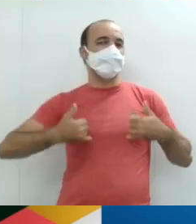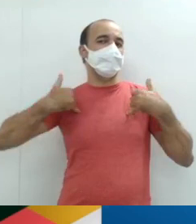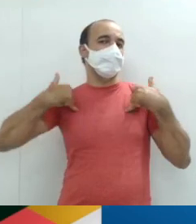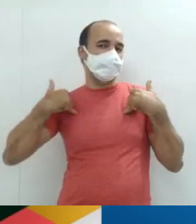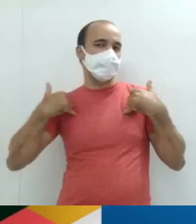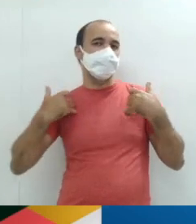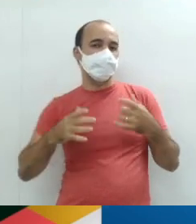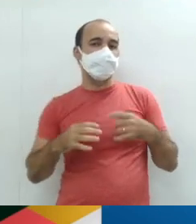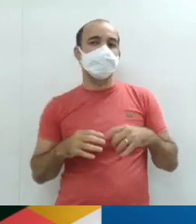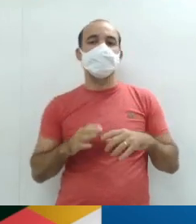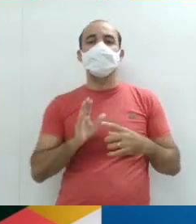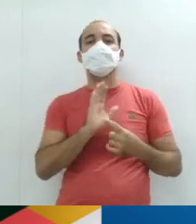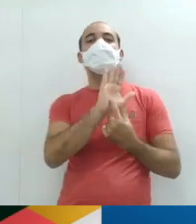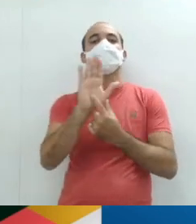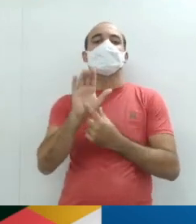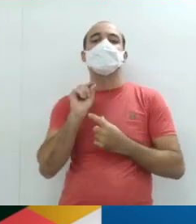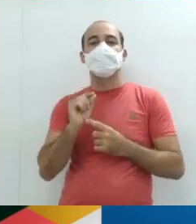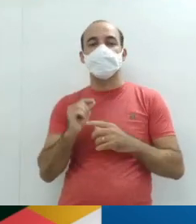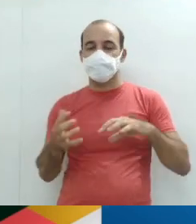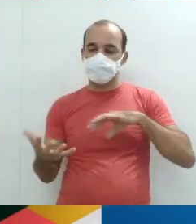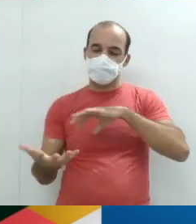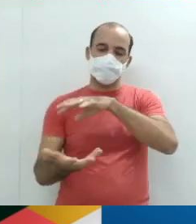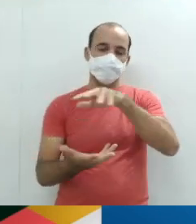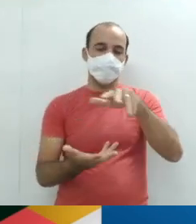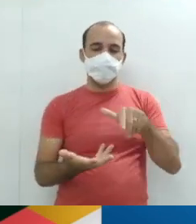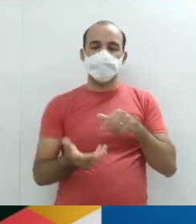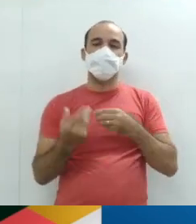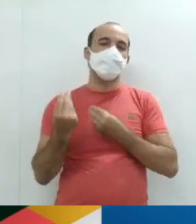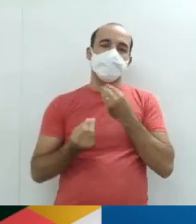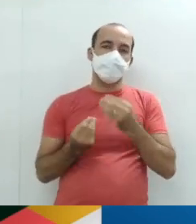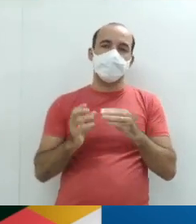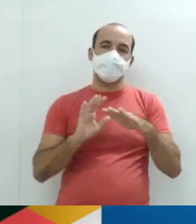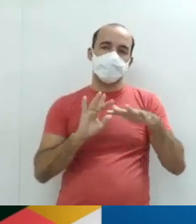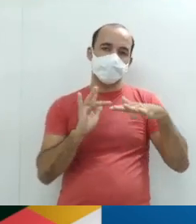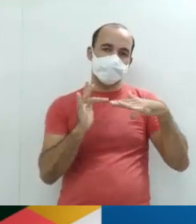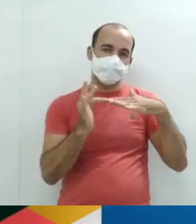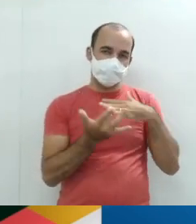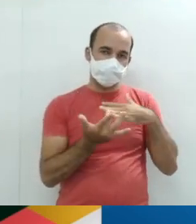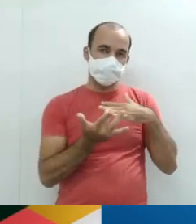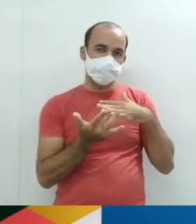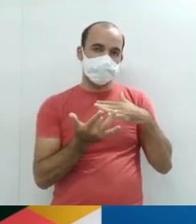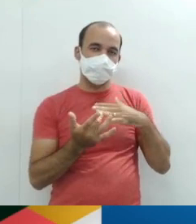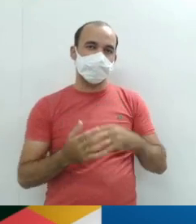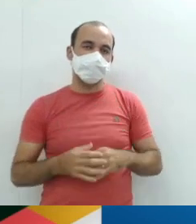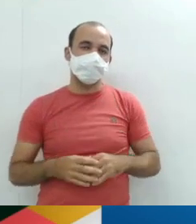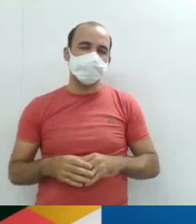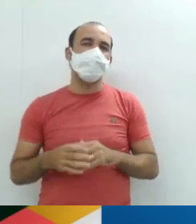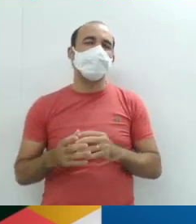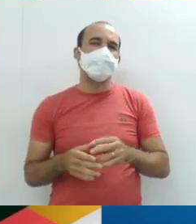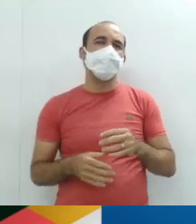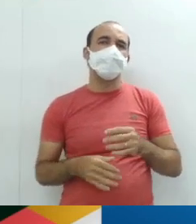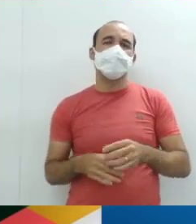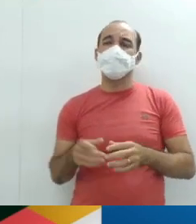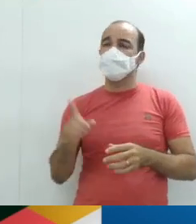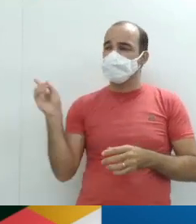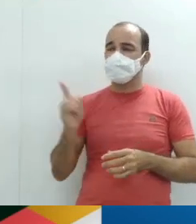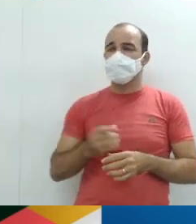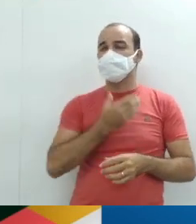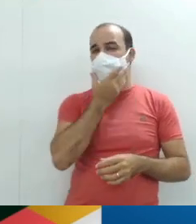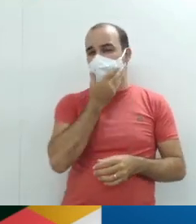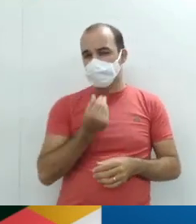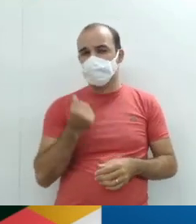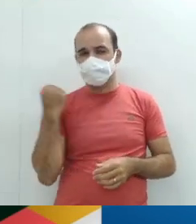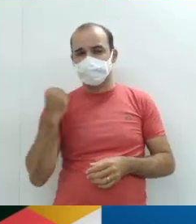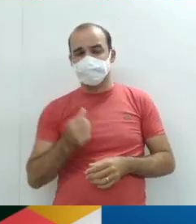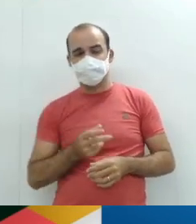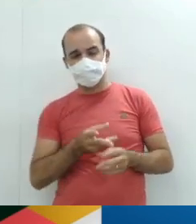nova tela global é essa? As redes sociais. Então veja que, na visão de Lipovetsky, nós